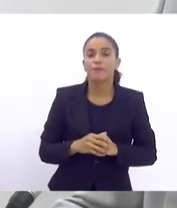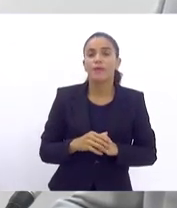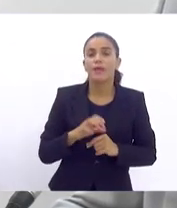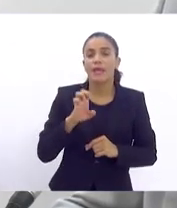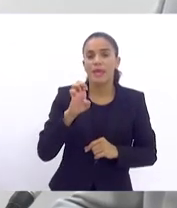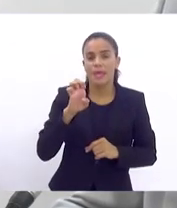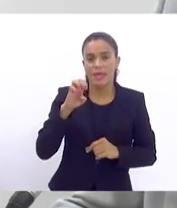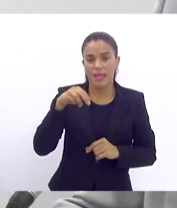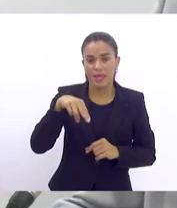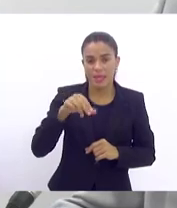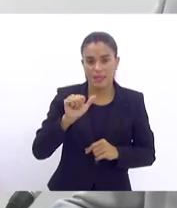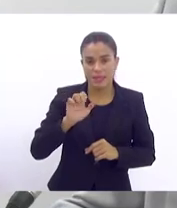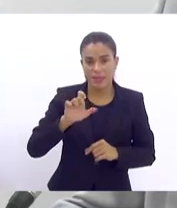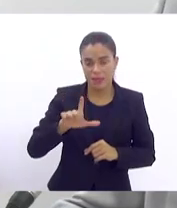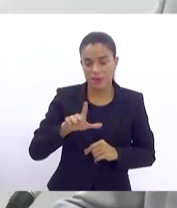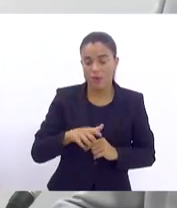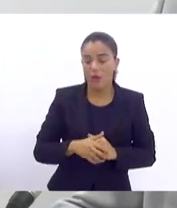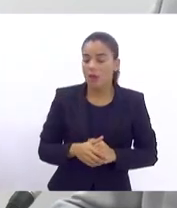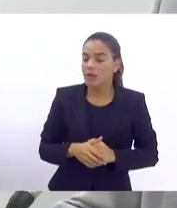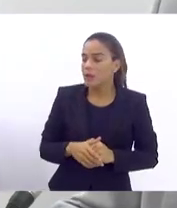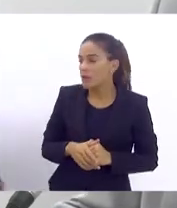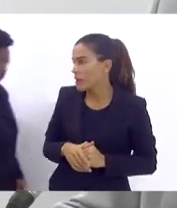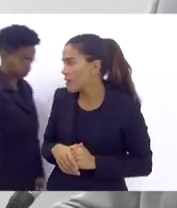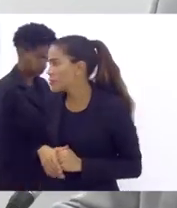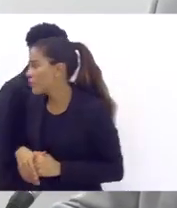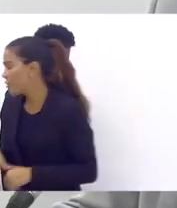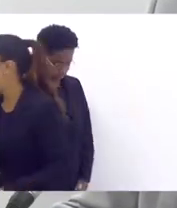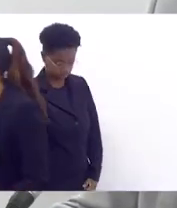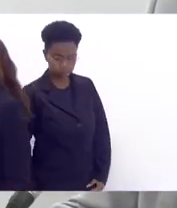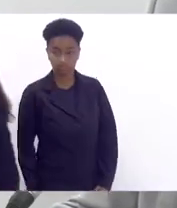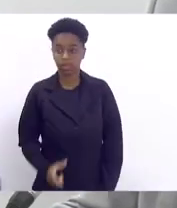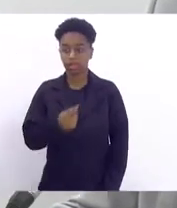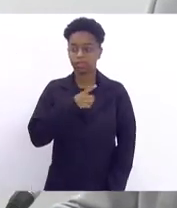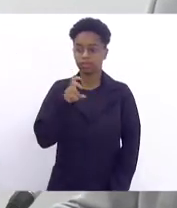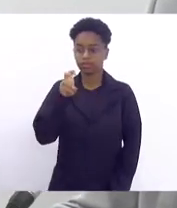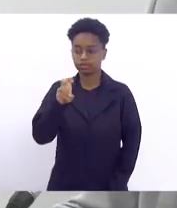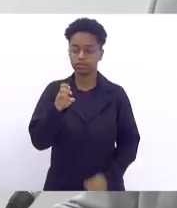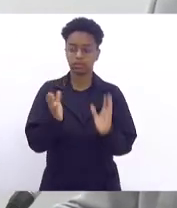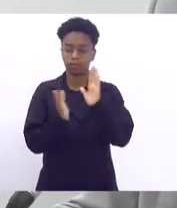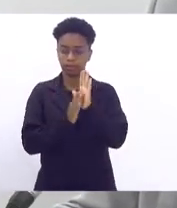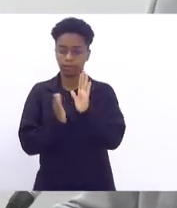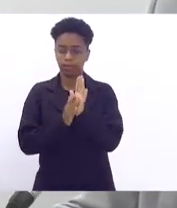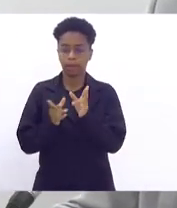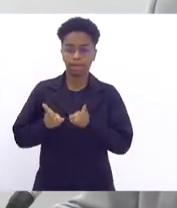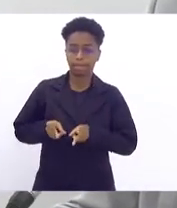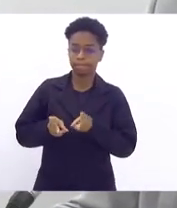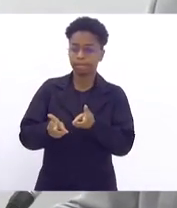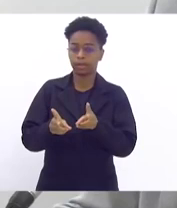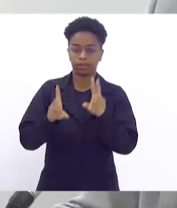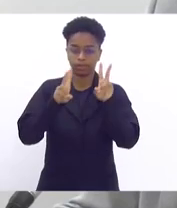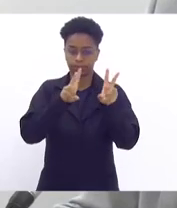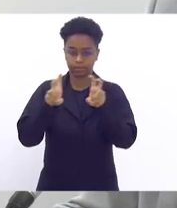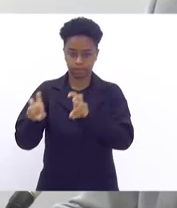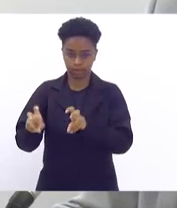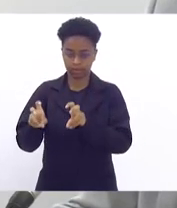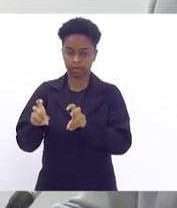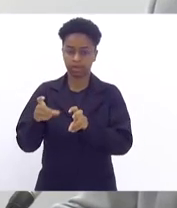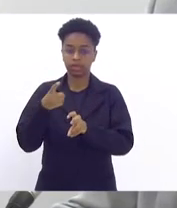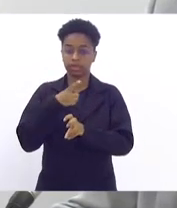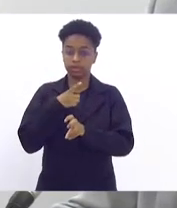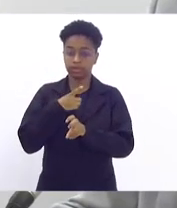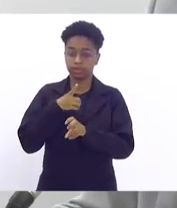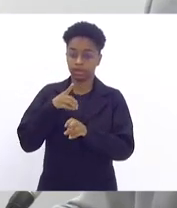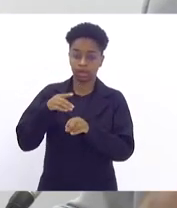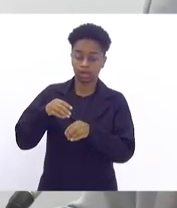enel ou seja são mais cinco proposições sobre a mesma temática o encaminhamento que fiz foi